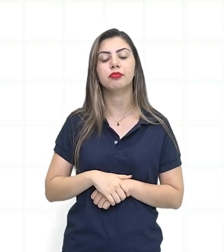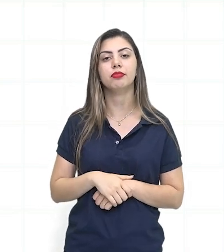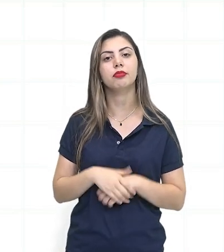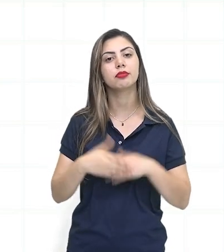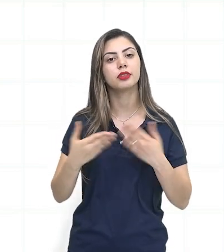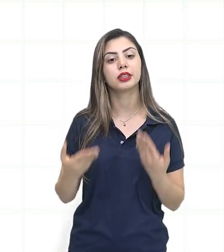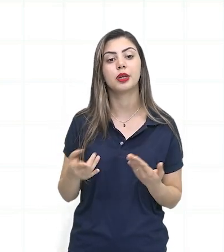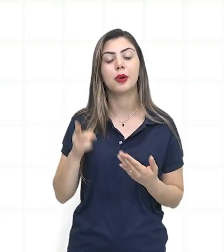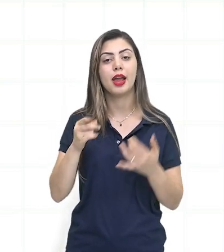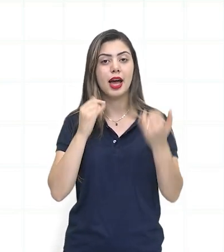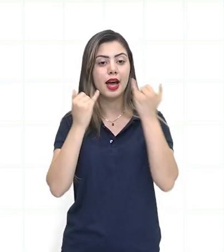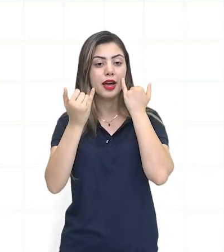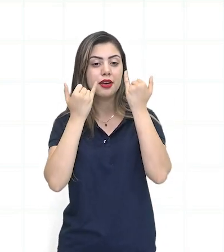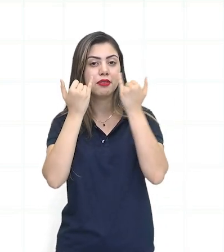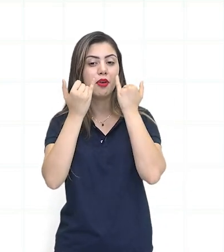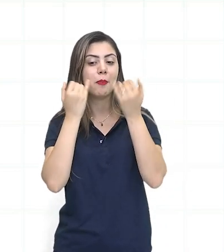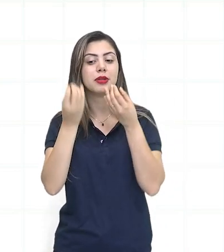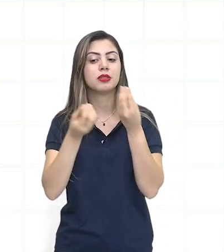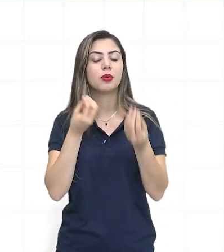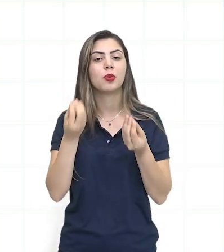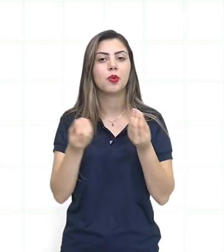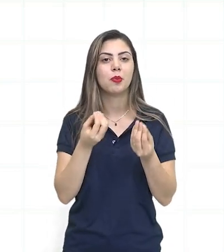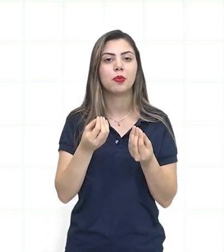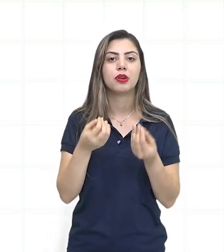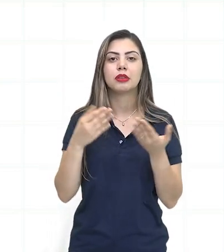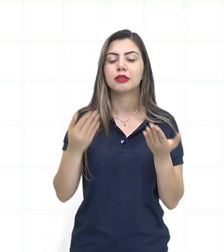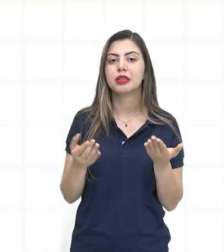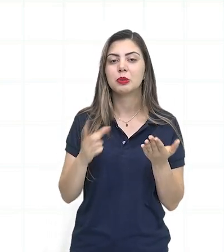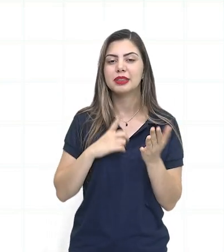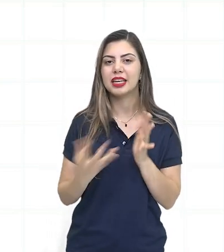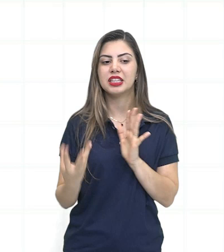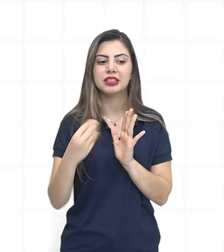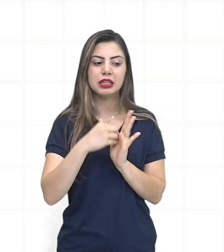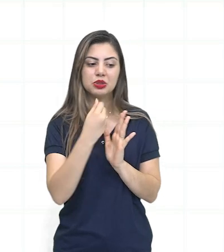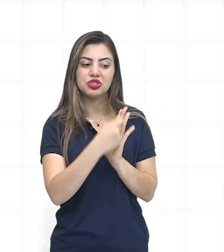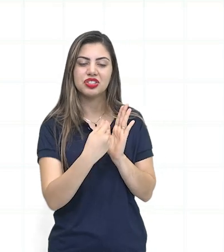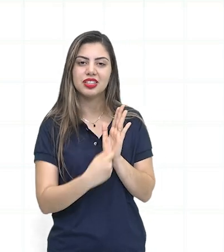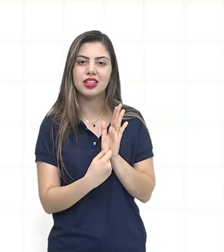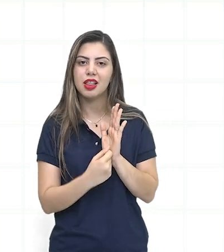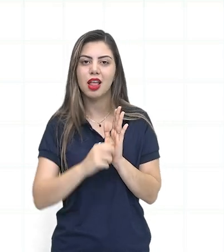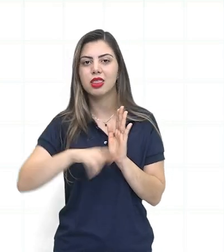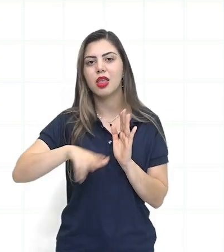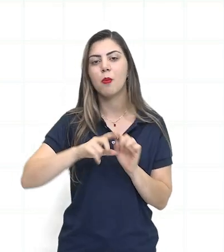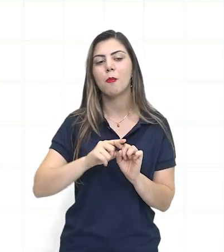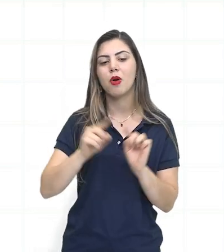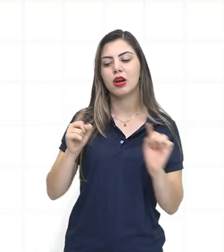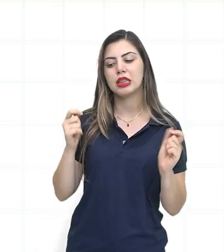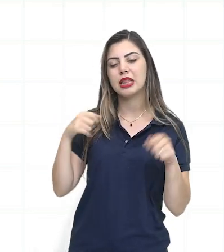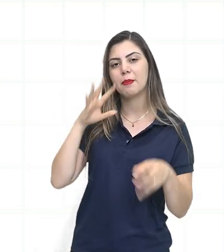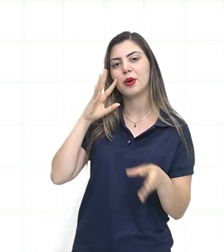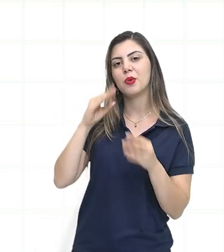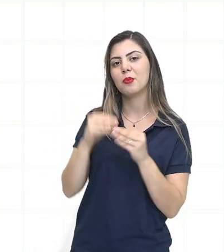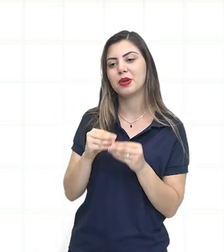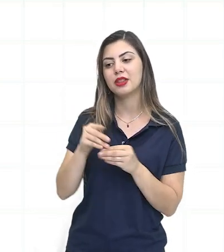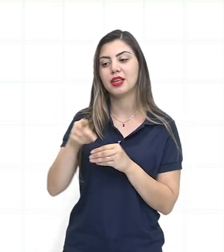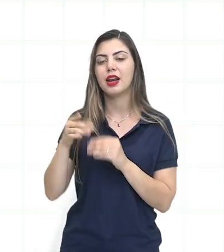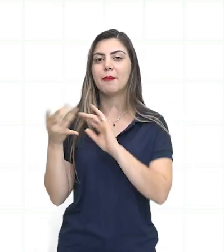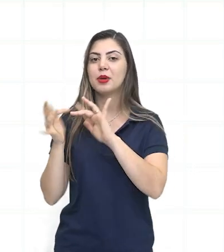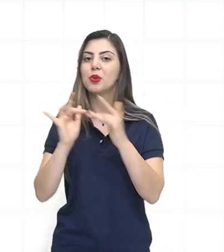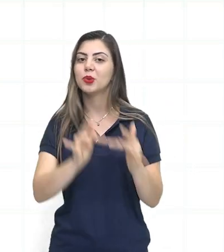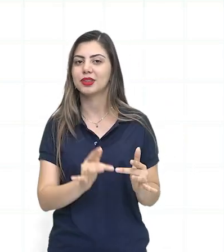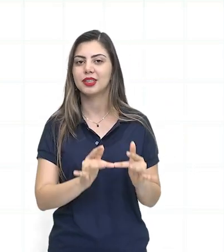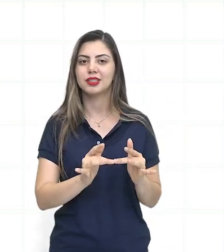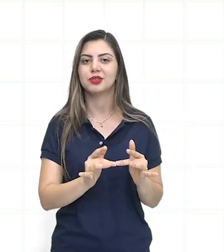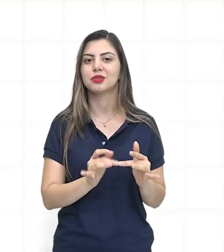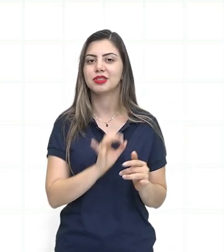essa informação, ela não está escrita, mas eu deduzo, certo? Ela não está escrita,